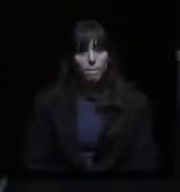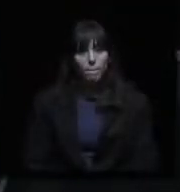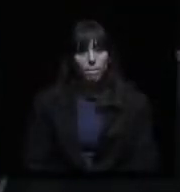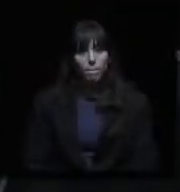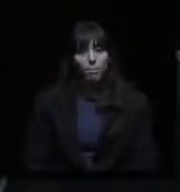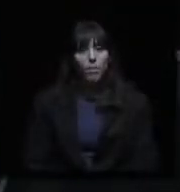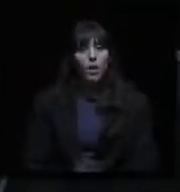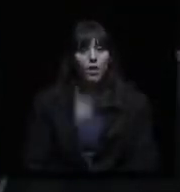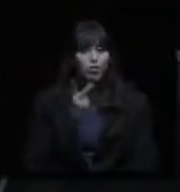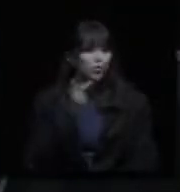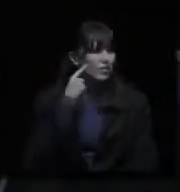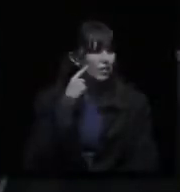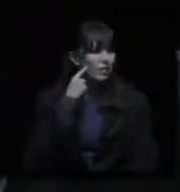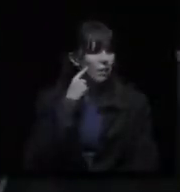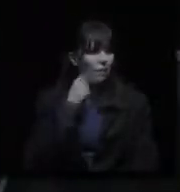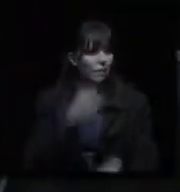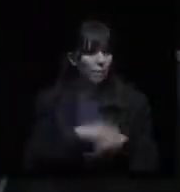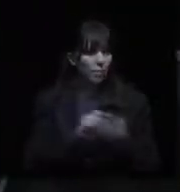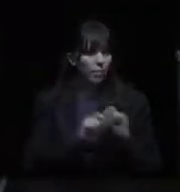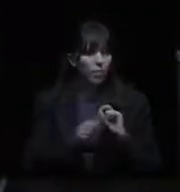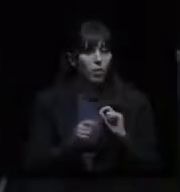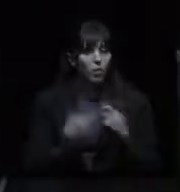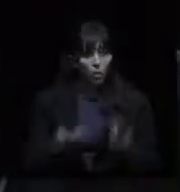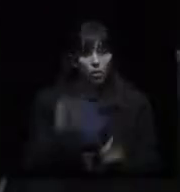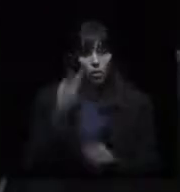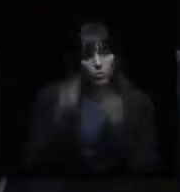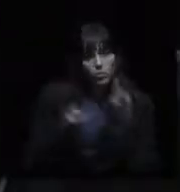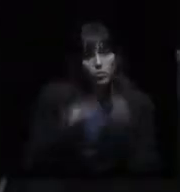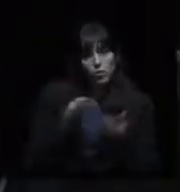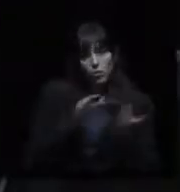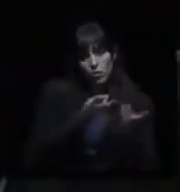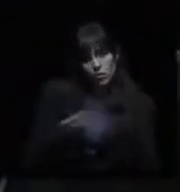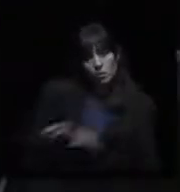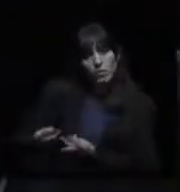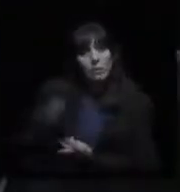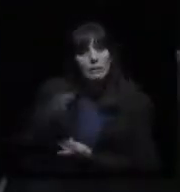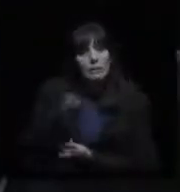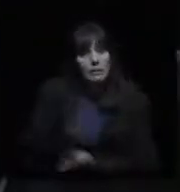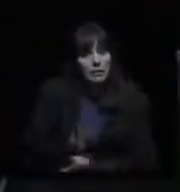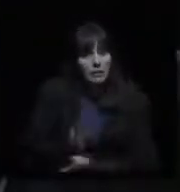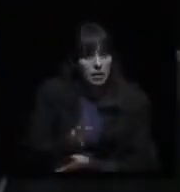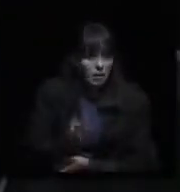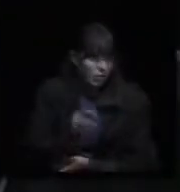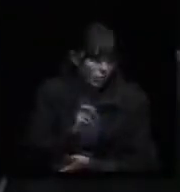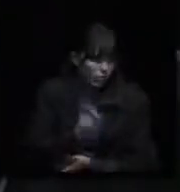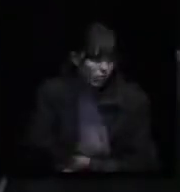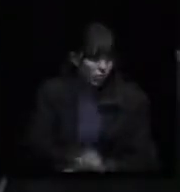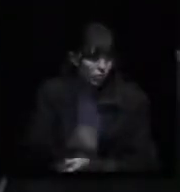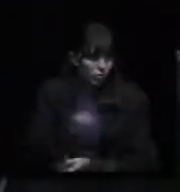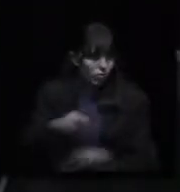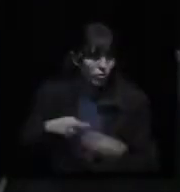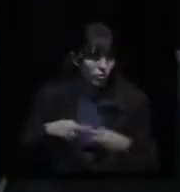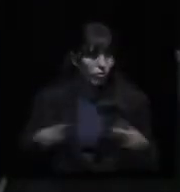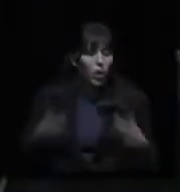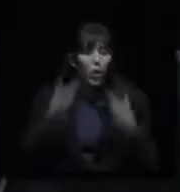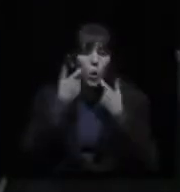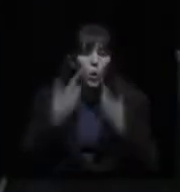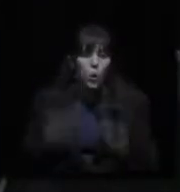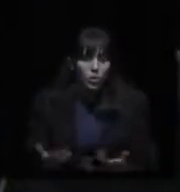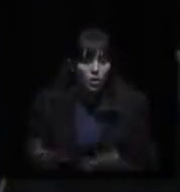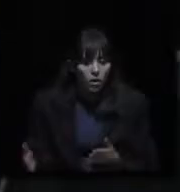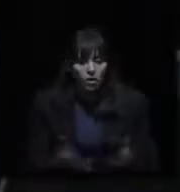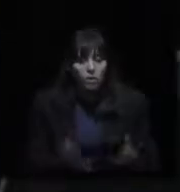passaram mais de 2 anos deste mandato, apreciamos agora o 3º orçamento deste Executivo e torna-se cada vez mais evidente que o